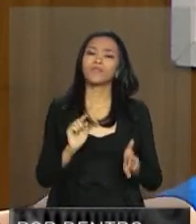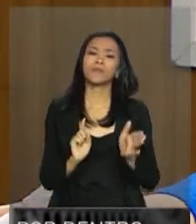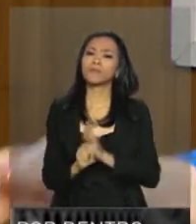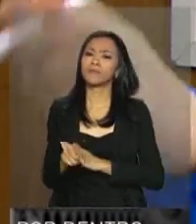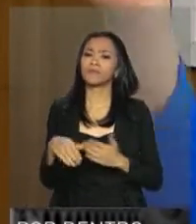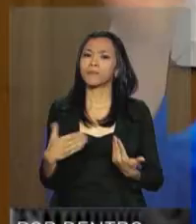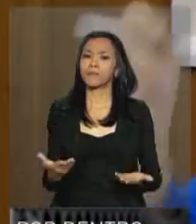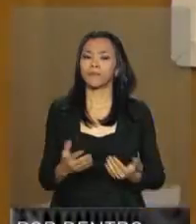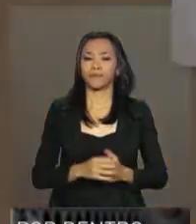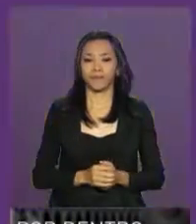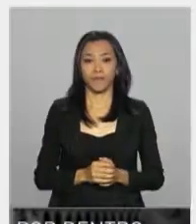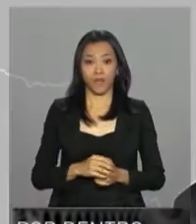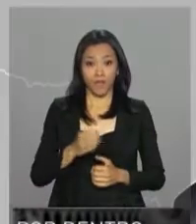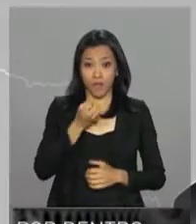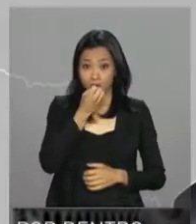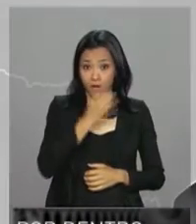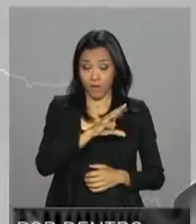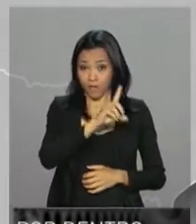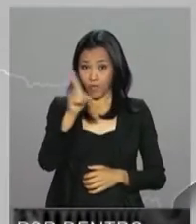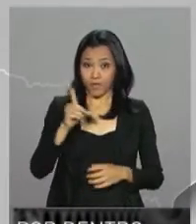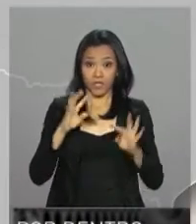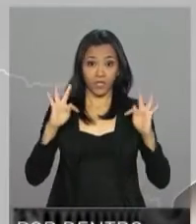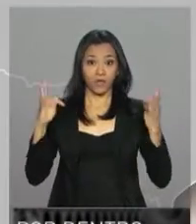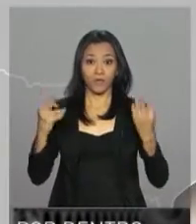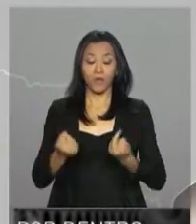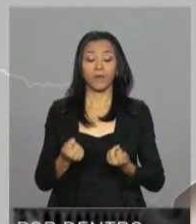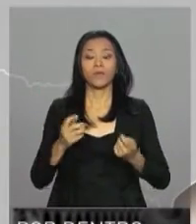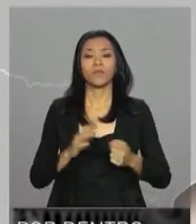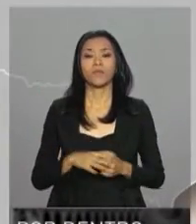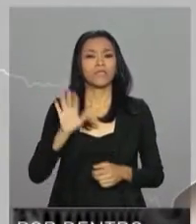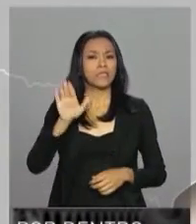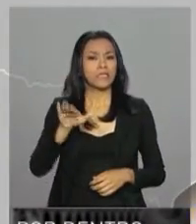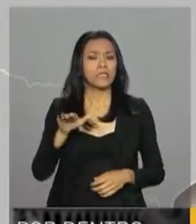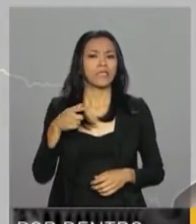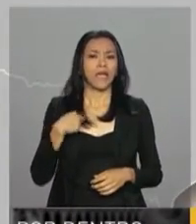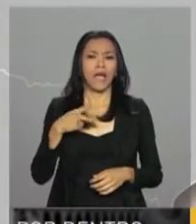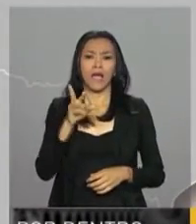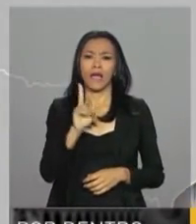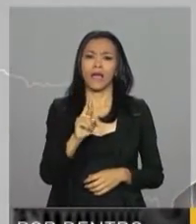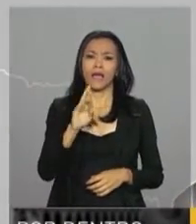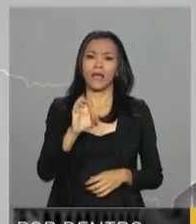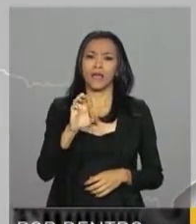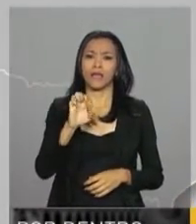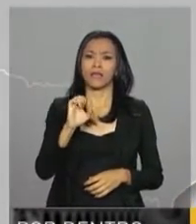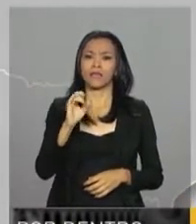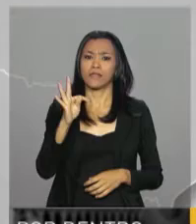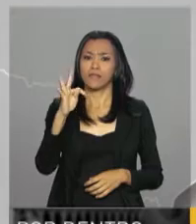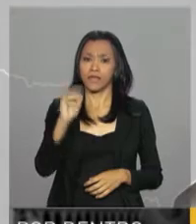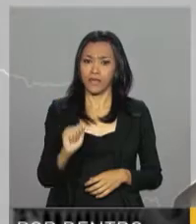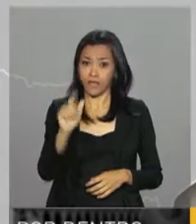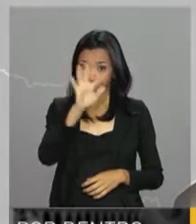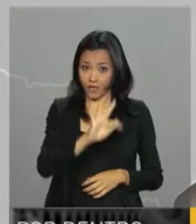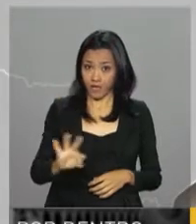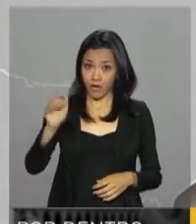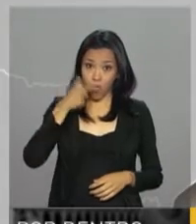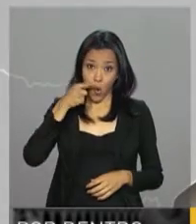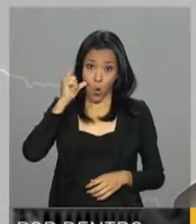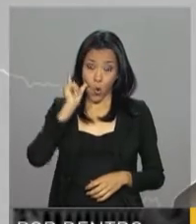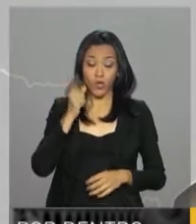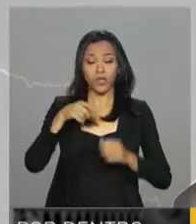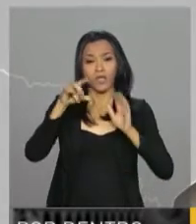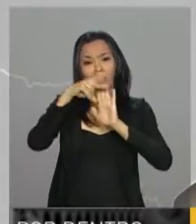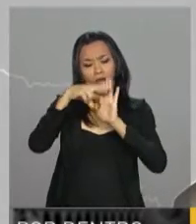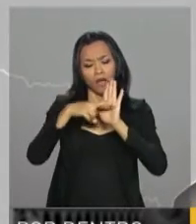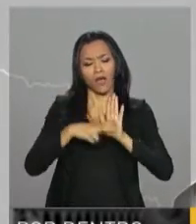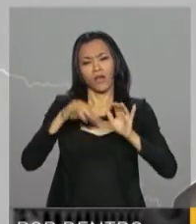olá muito bom dia a todos a o ministro a receita federal divulgou ontem as regras para o recolhimento da contribuição